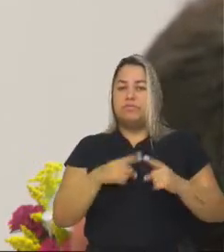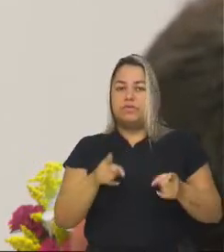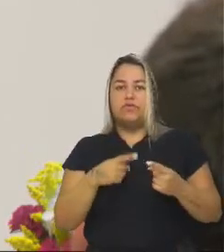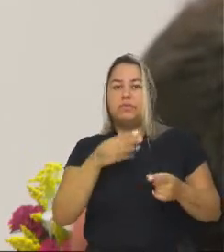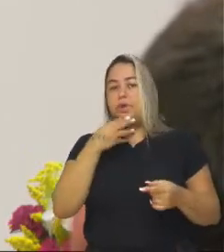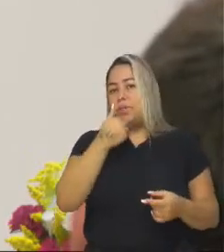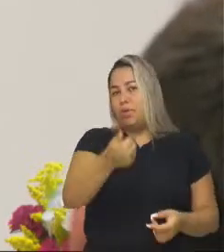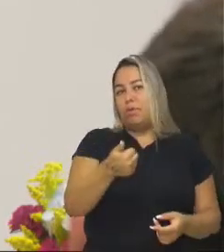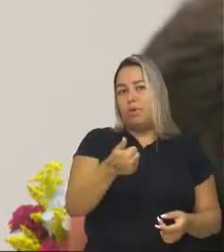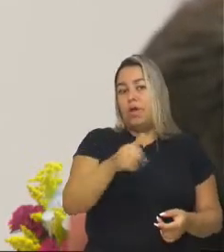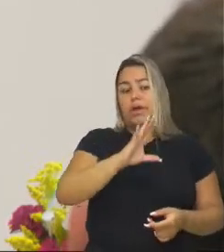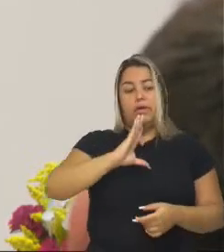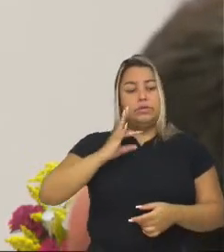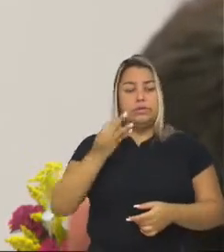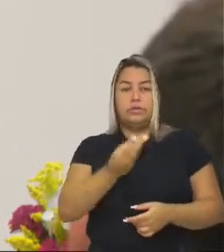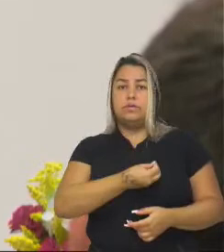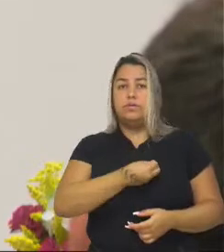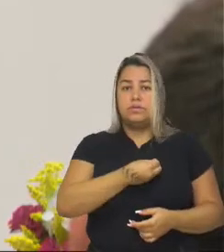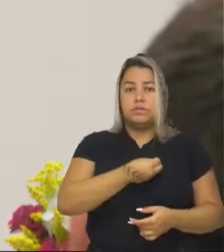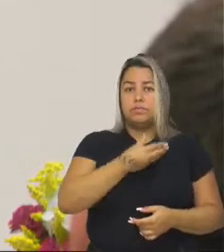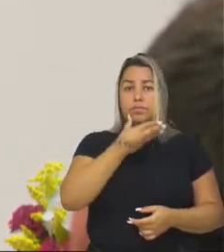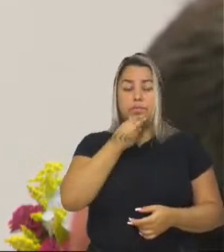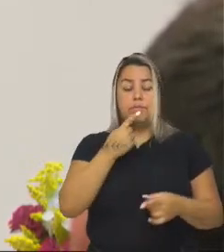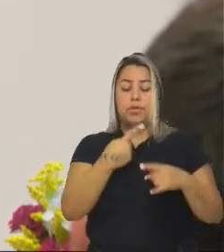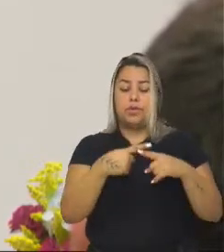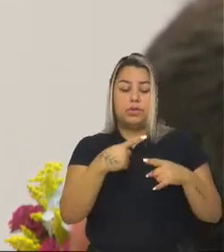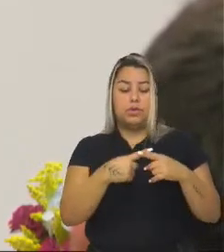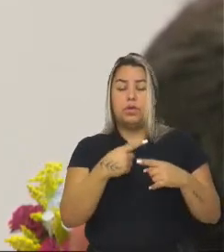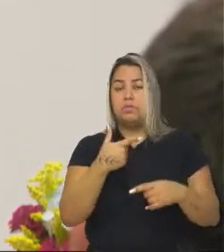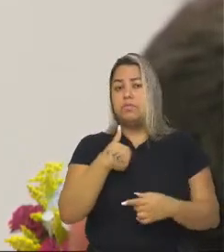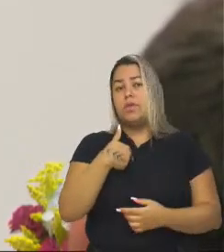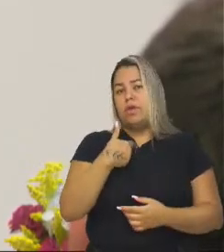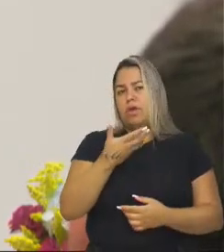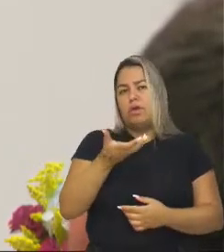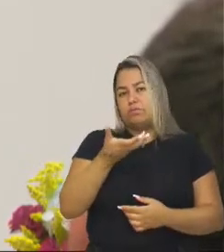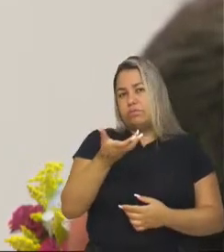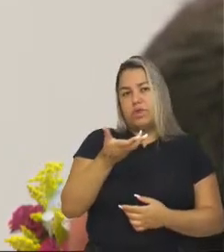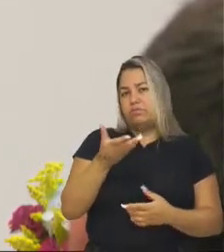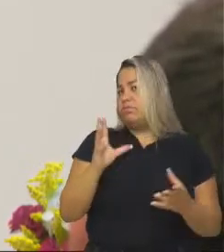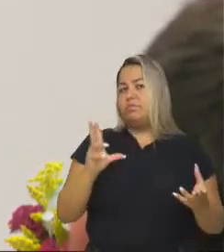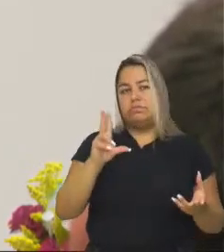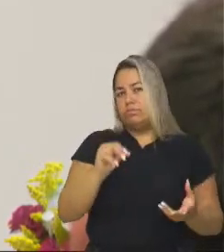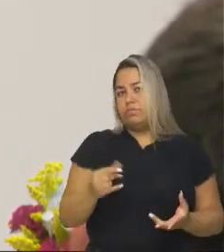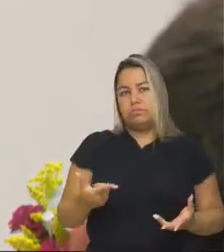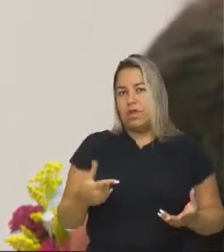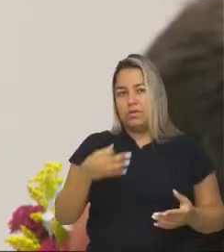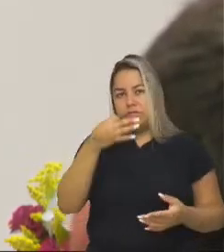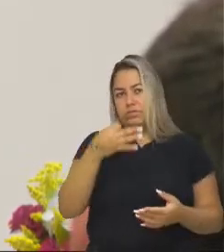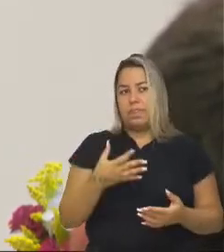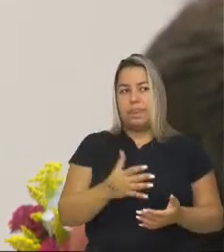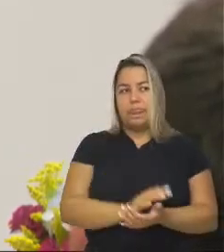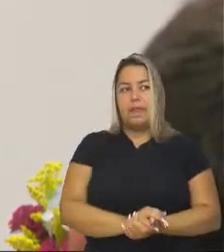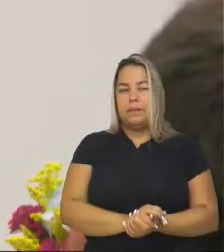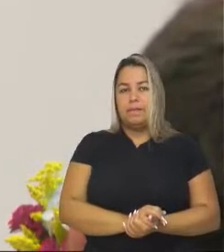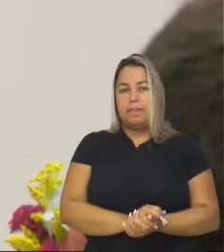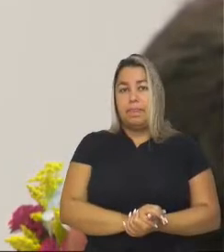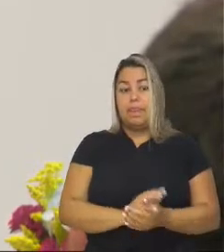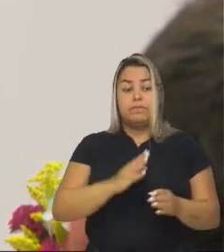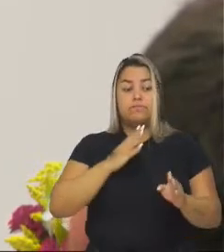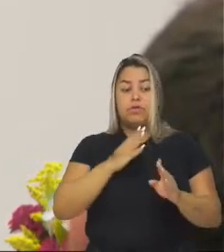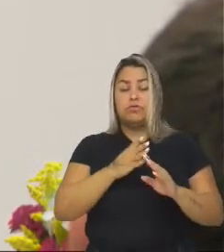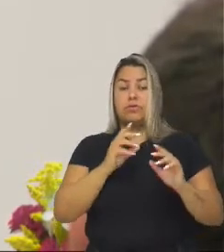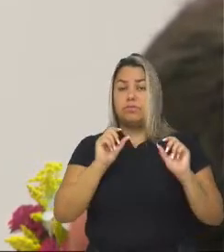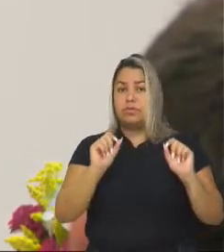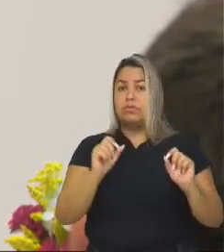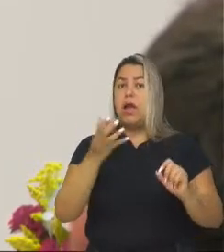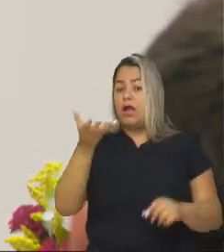trans, uma pessoa transmasculina, porque eu quero ser. Isso não está estabelecido. Isso não está diretamente